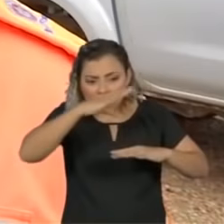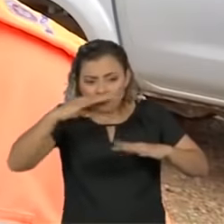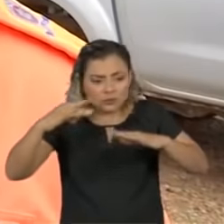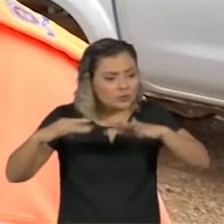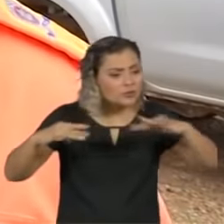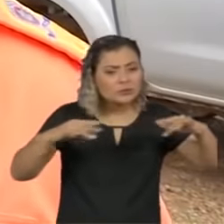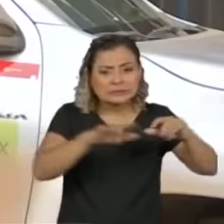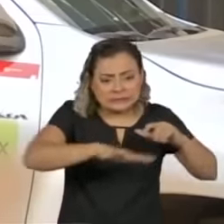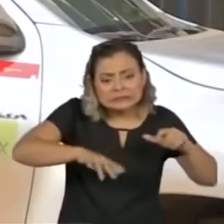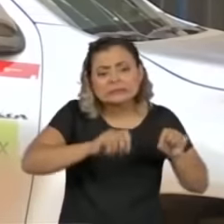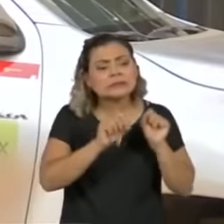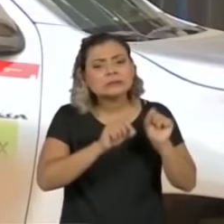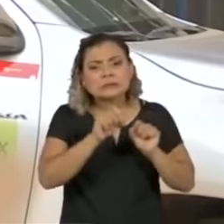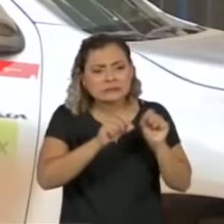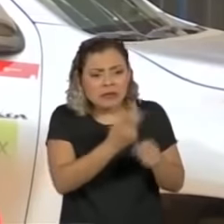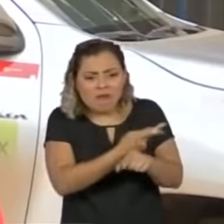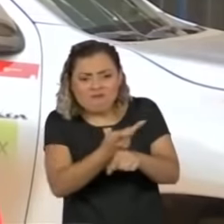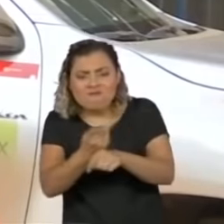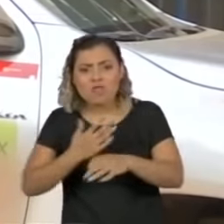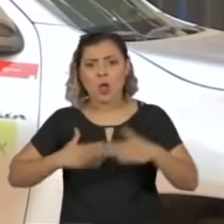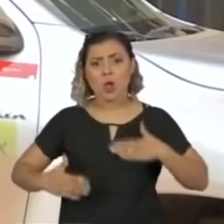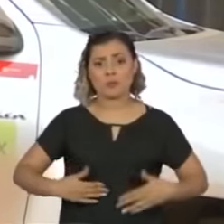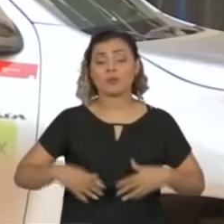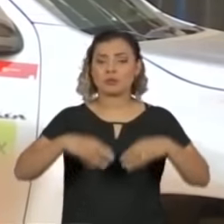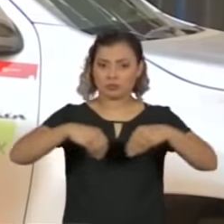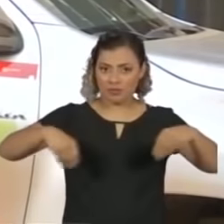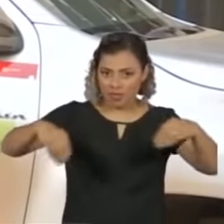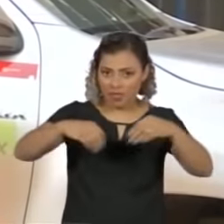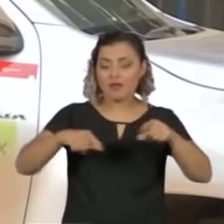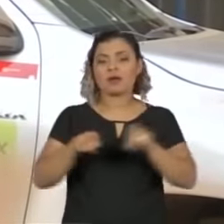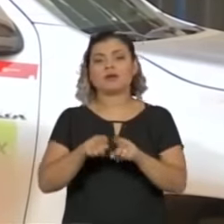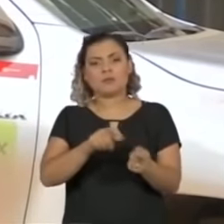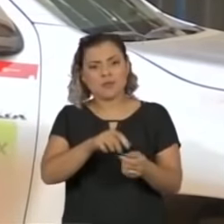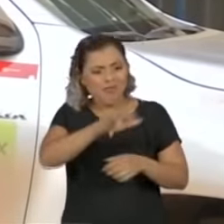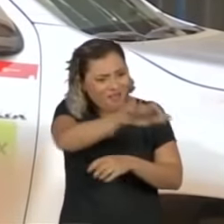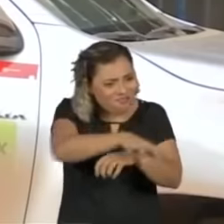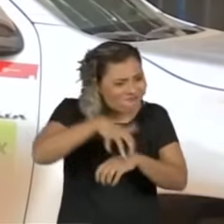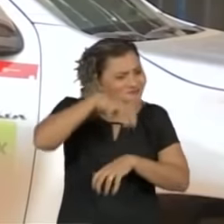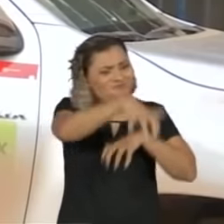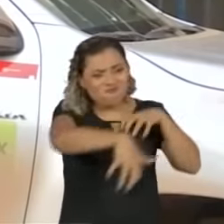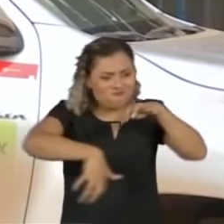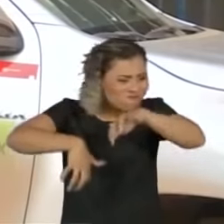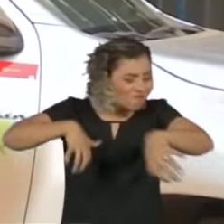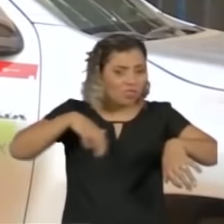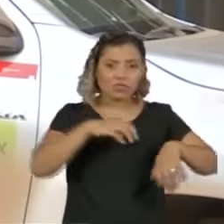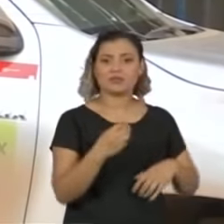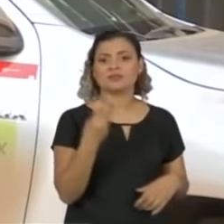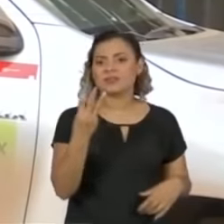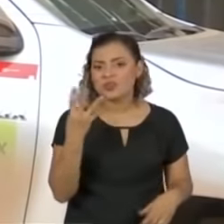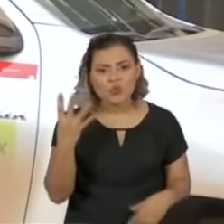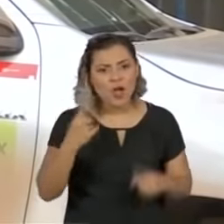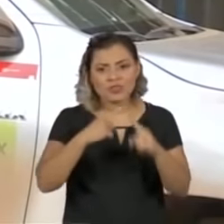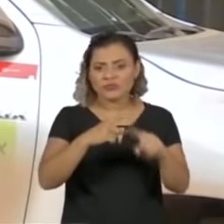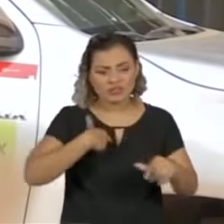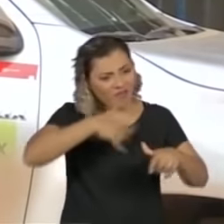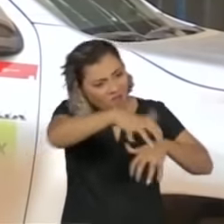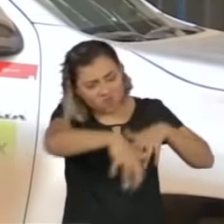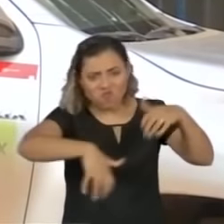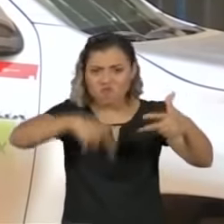maiores probabilidades. Você pega a terra ali, você vira, revira 3, 4 vezes, tem muita